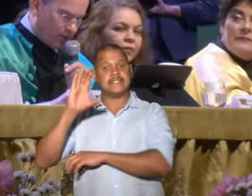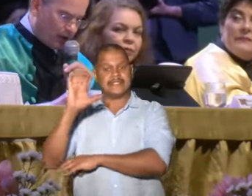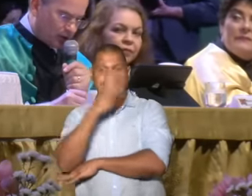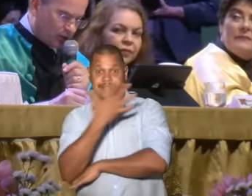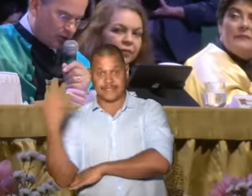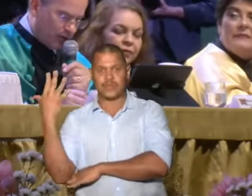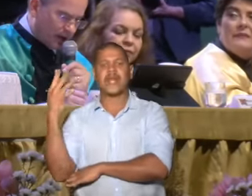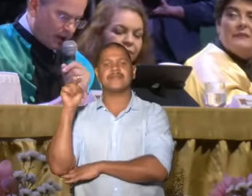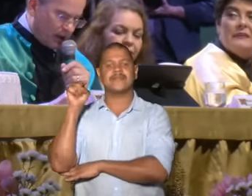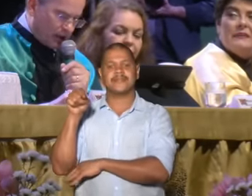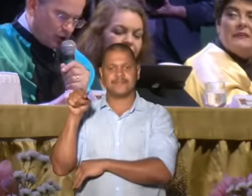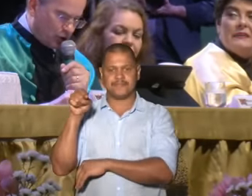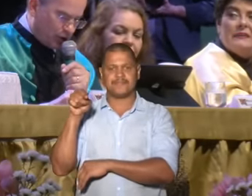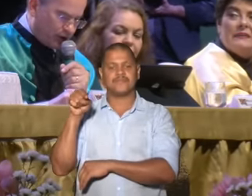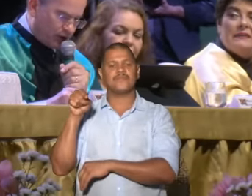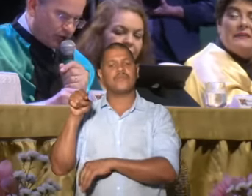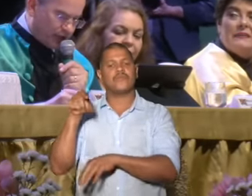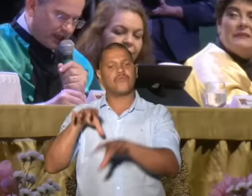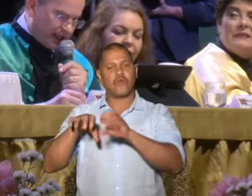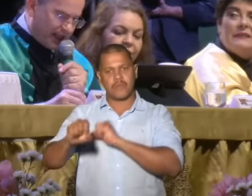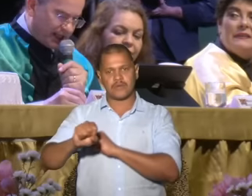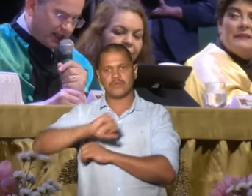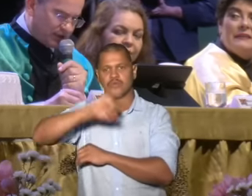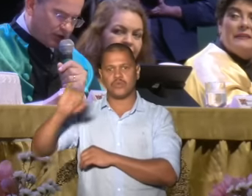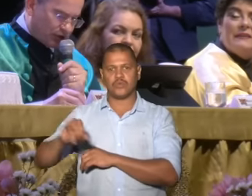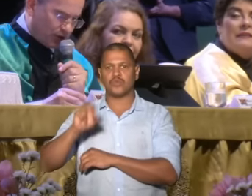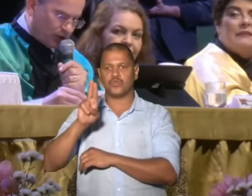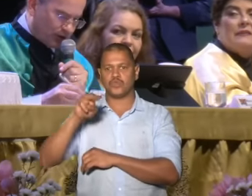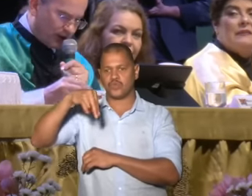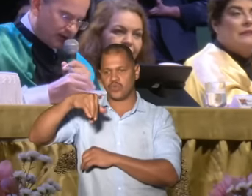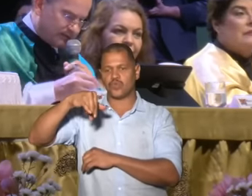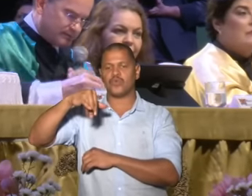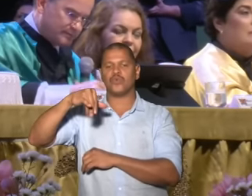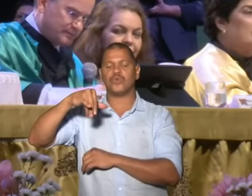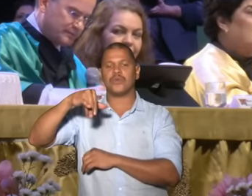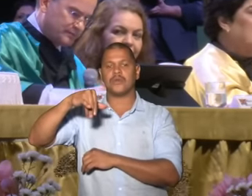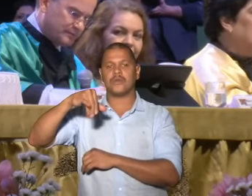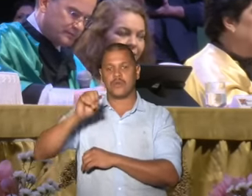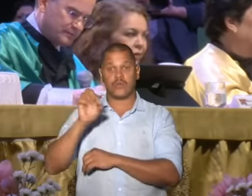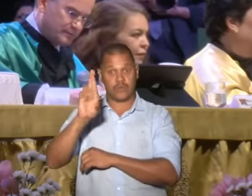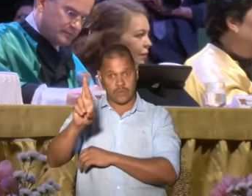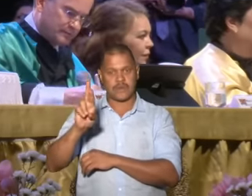o formando Júnior Ferreira de Souza.